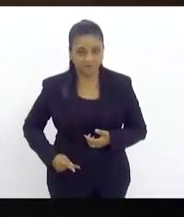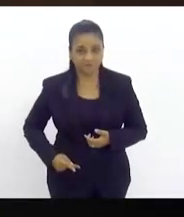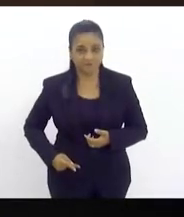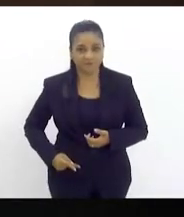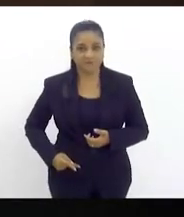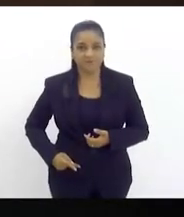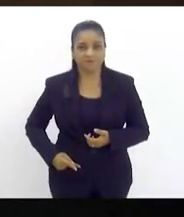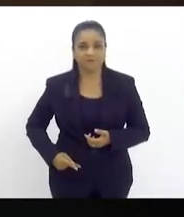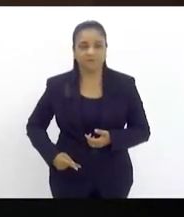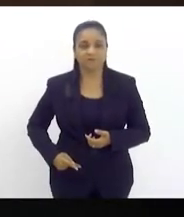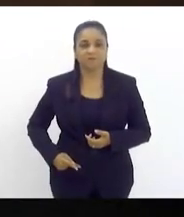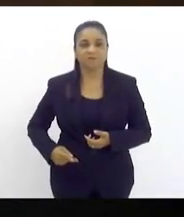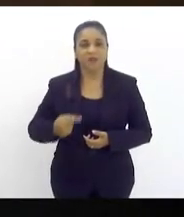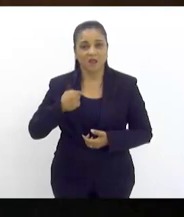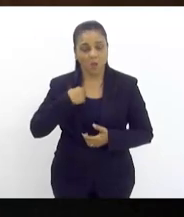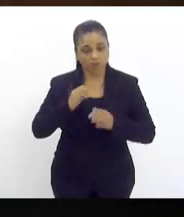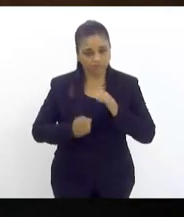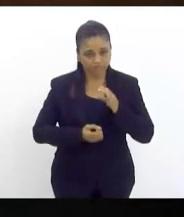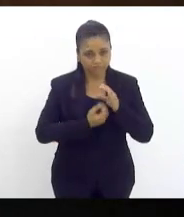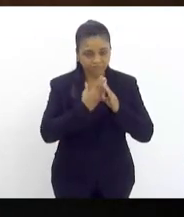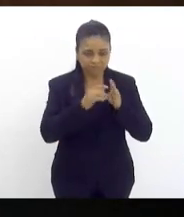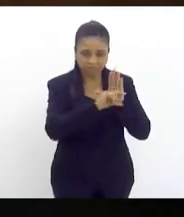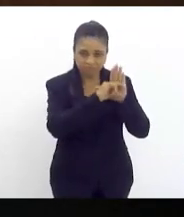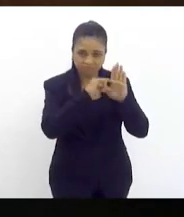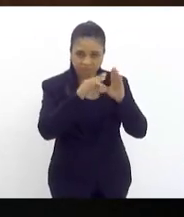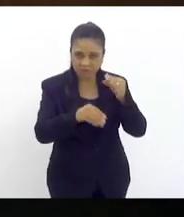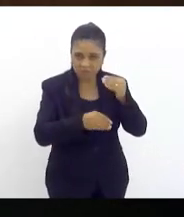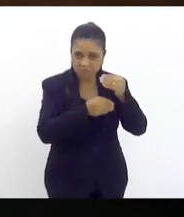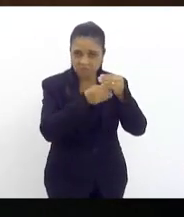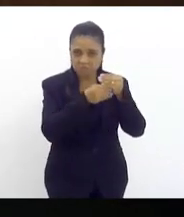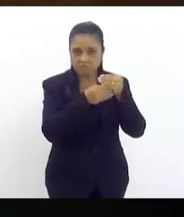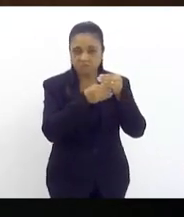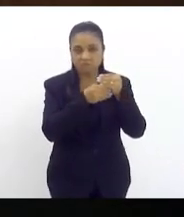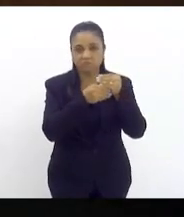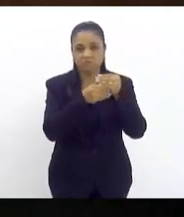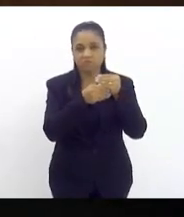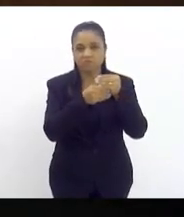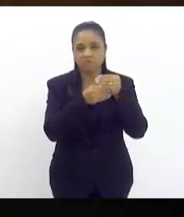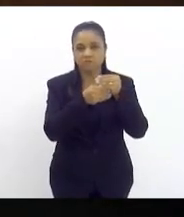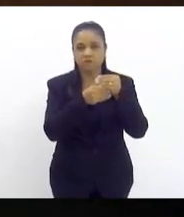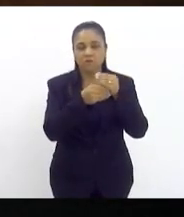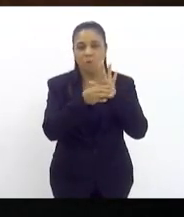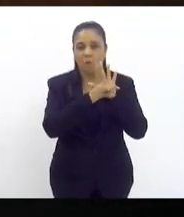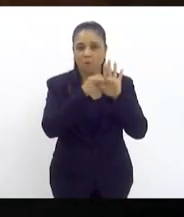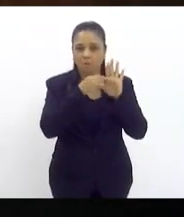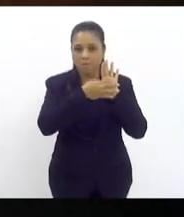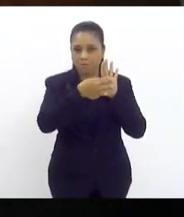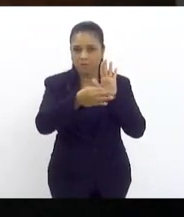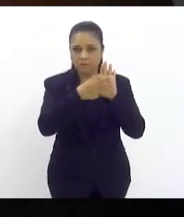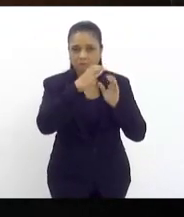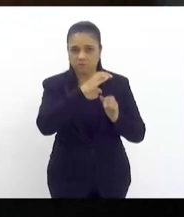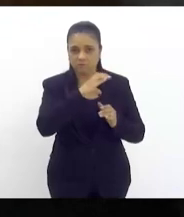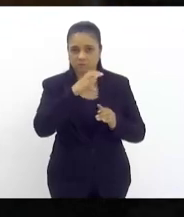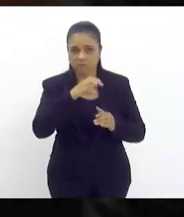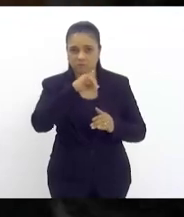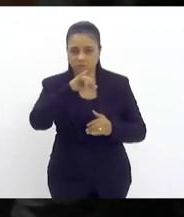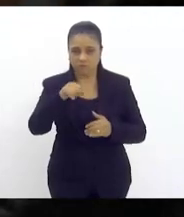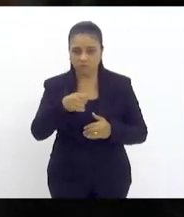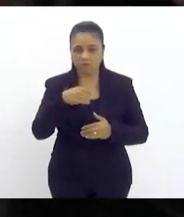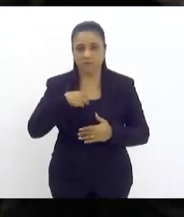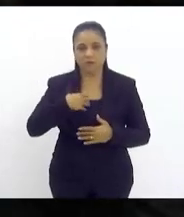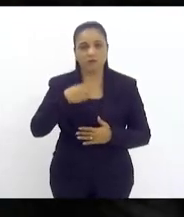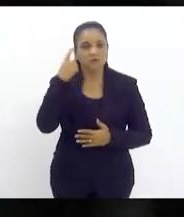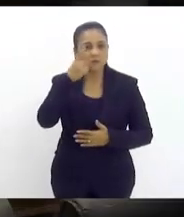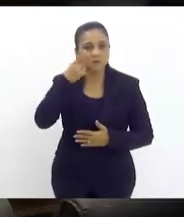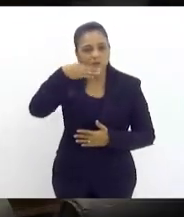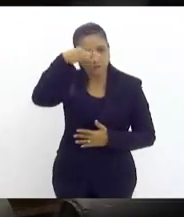Senhor presidente, eu sou autor de emendas, então vou designar para o parecer da CCJ, o nobre deputado Fred Pacheco,